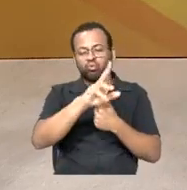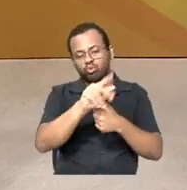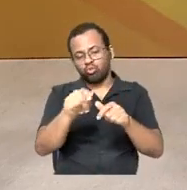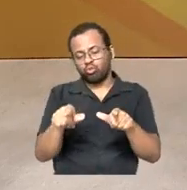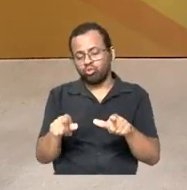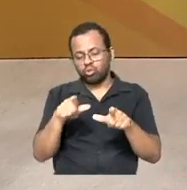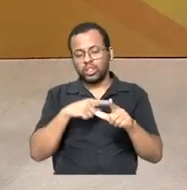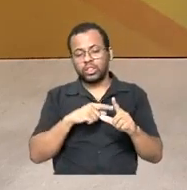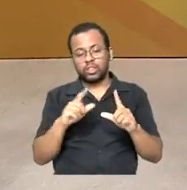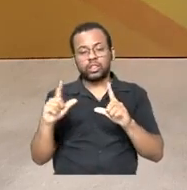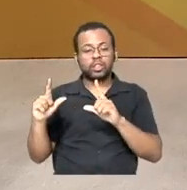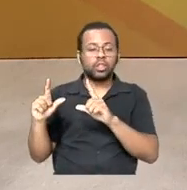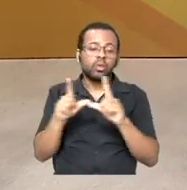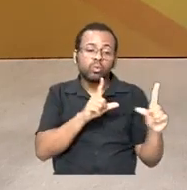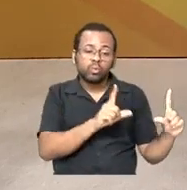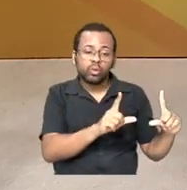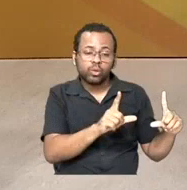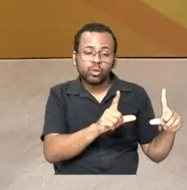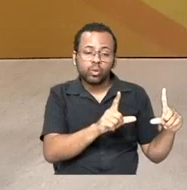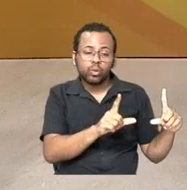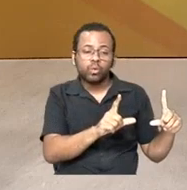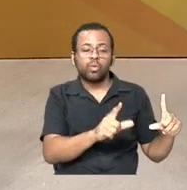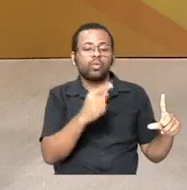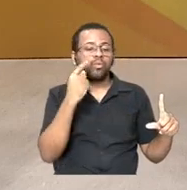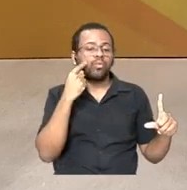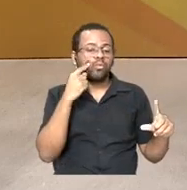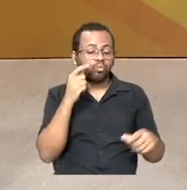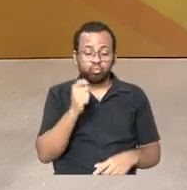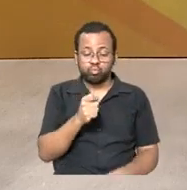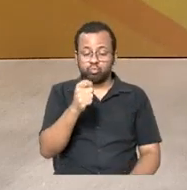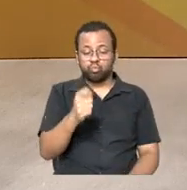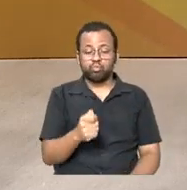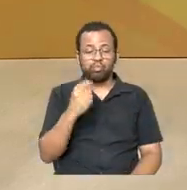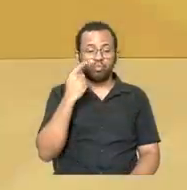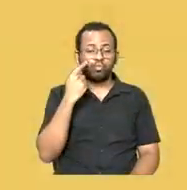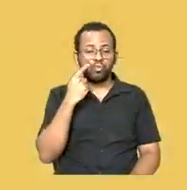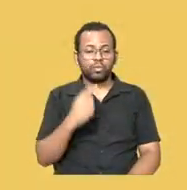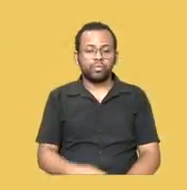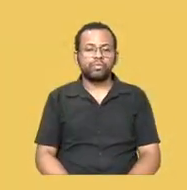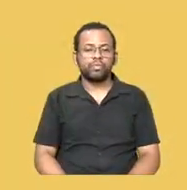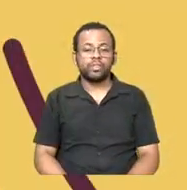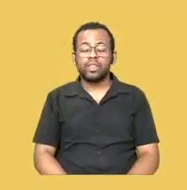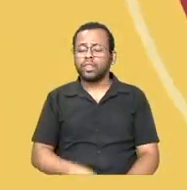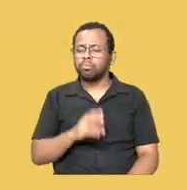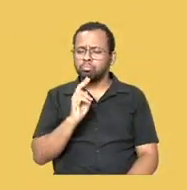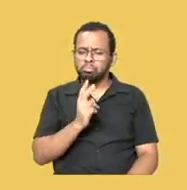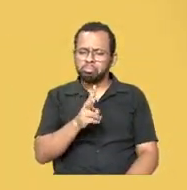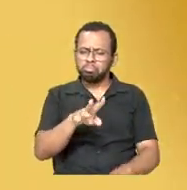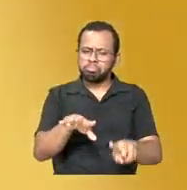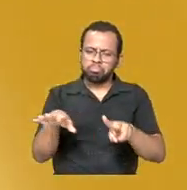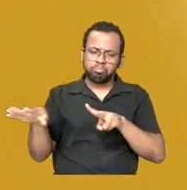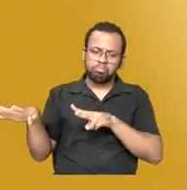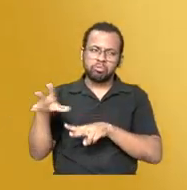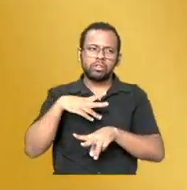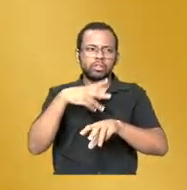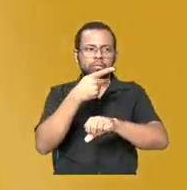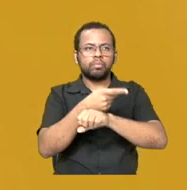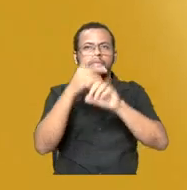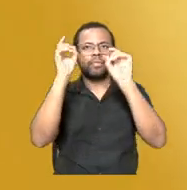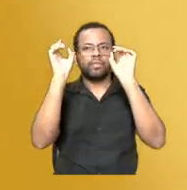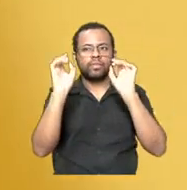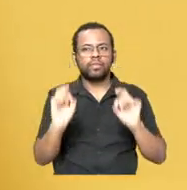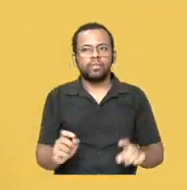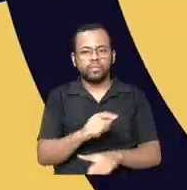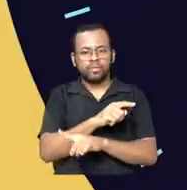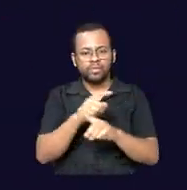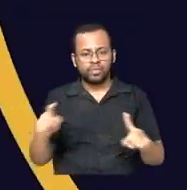tenho que ir da câmera porque olha o que vem por aí toda semana tem premiações incríveis para